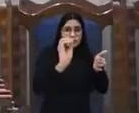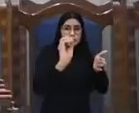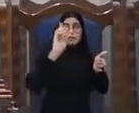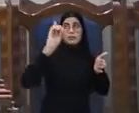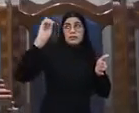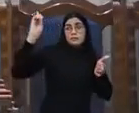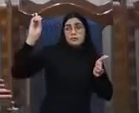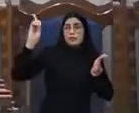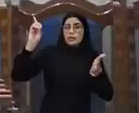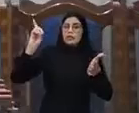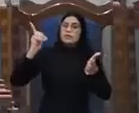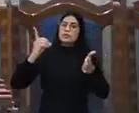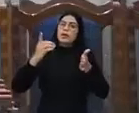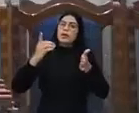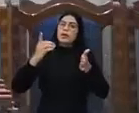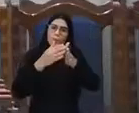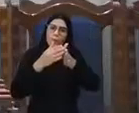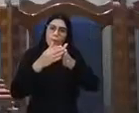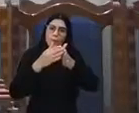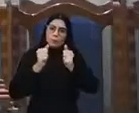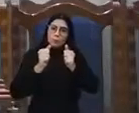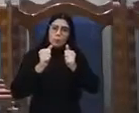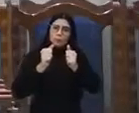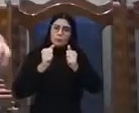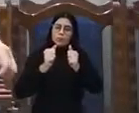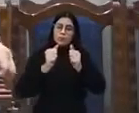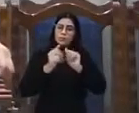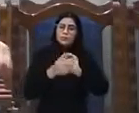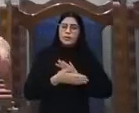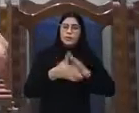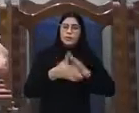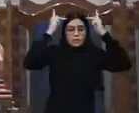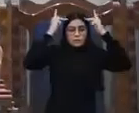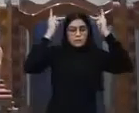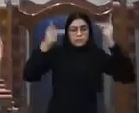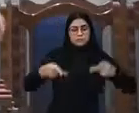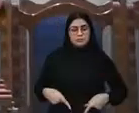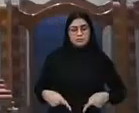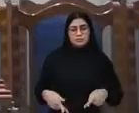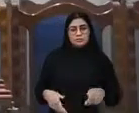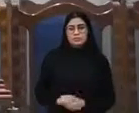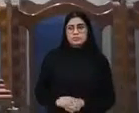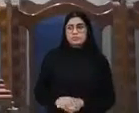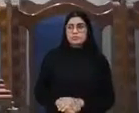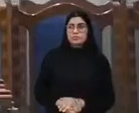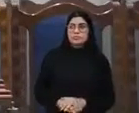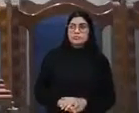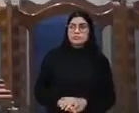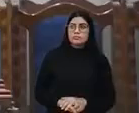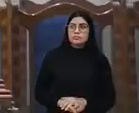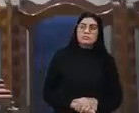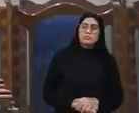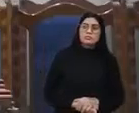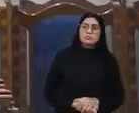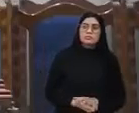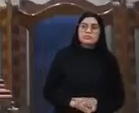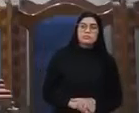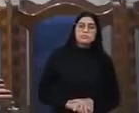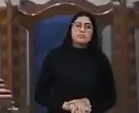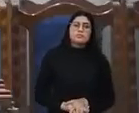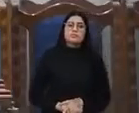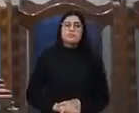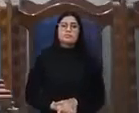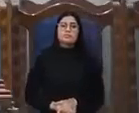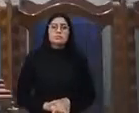Deus exige do homem. E o que é que ele exige do homem? Vamos ver, se mais Deus, esse